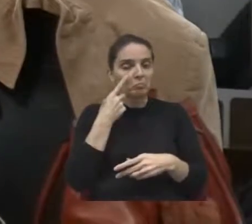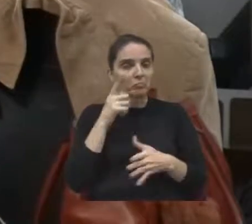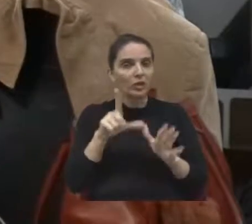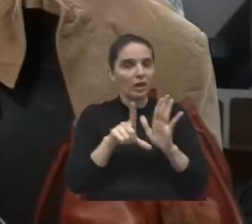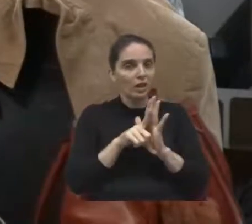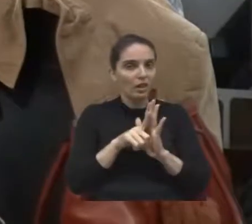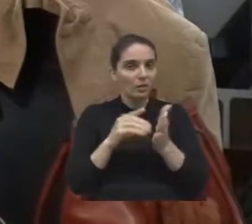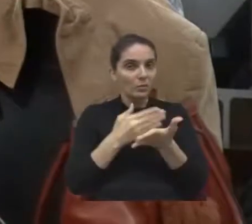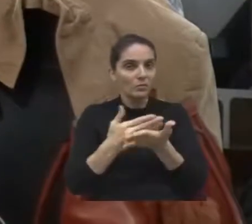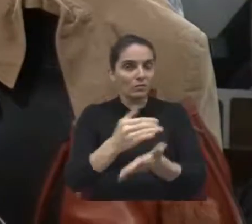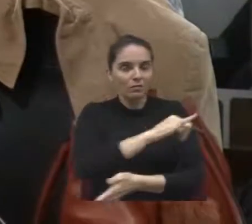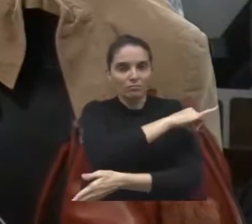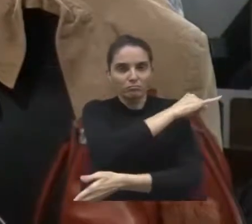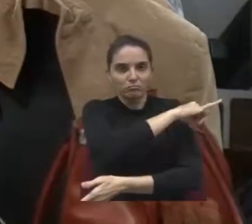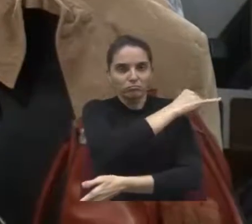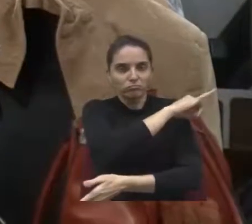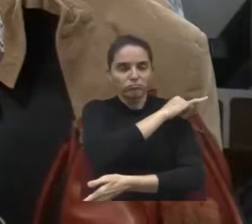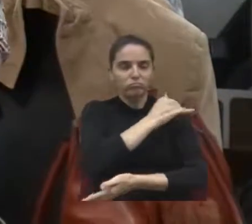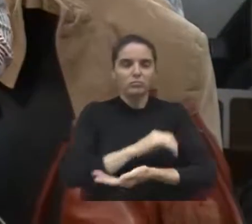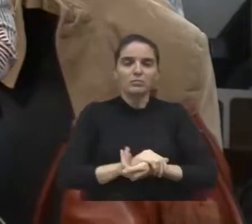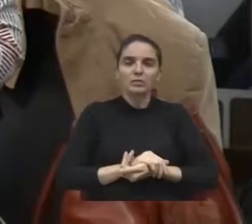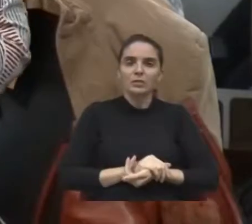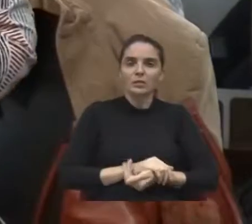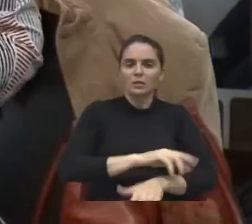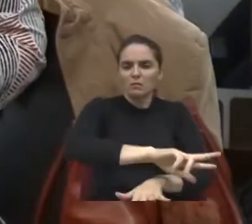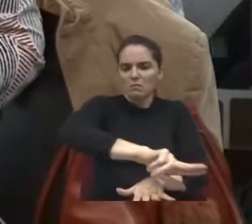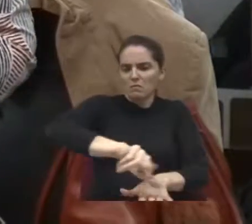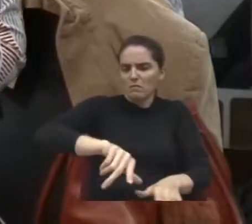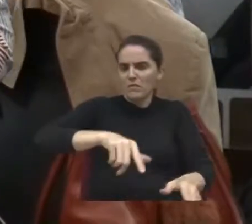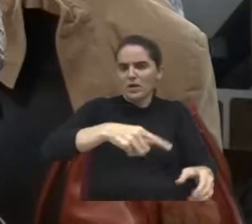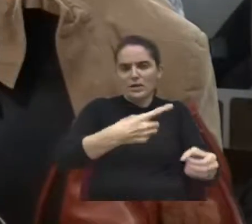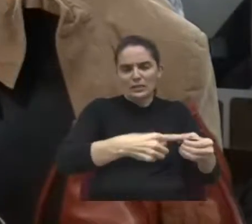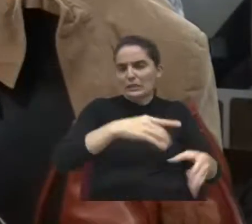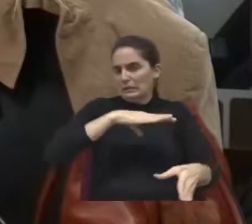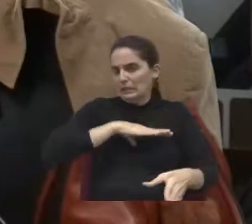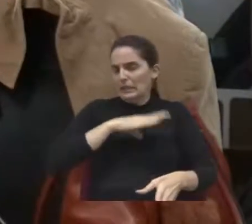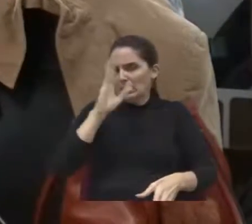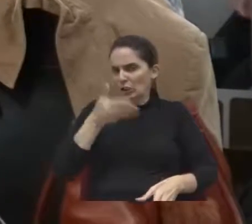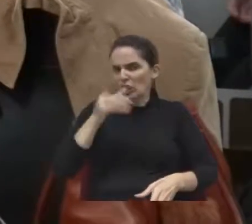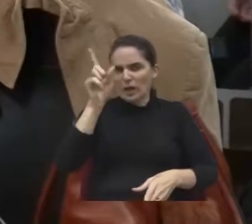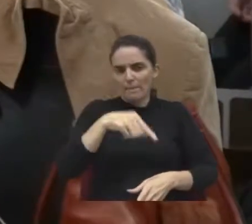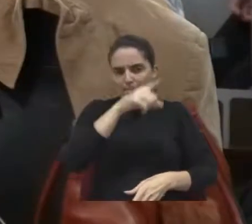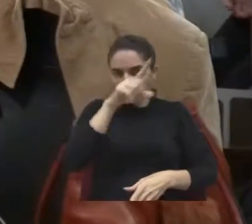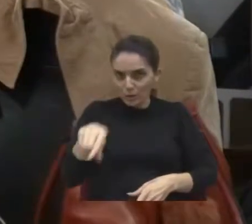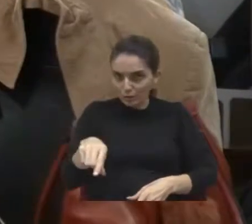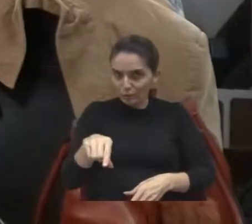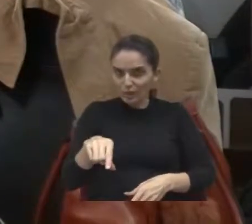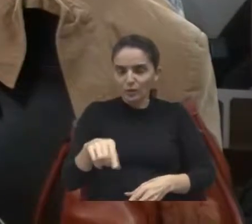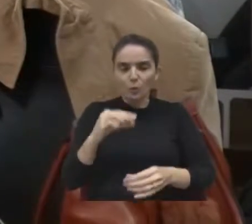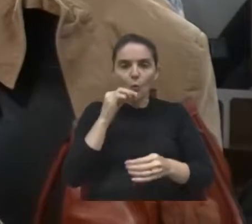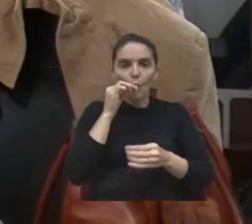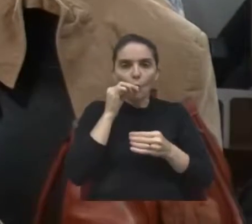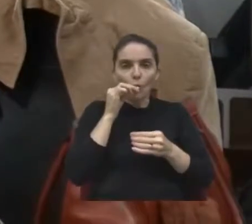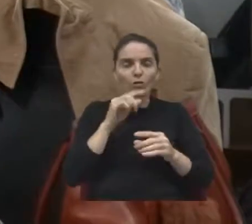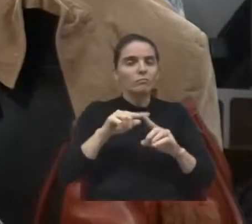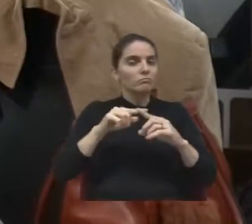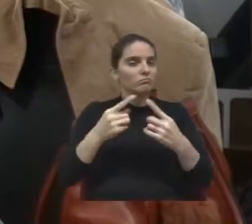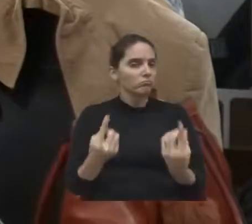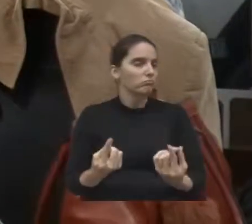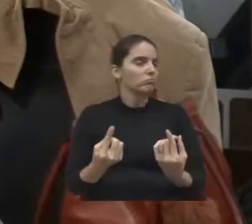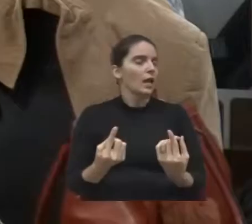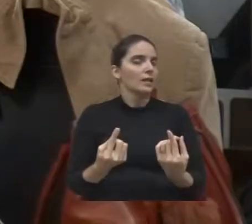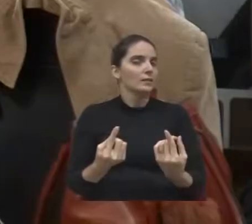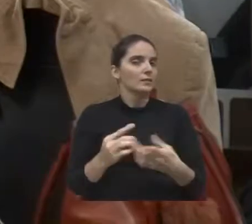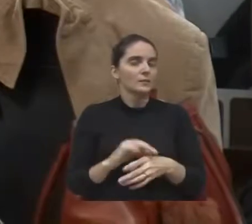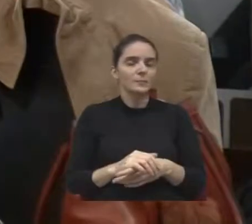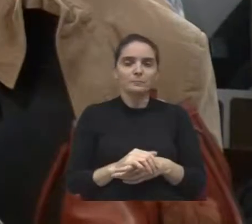Várias cidades já é proibido realmente usar o canudinho, mas eu digo que a gente, aquela tal coisa, né?